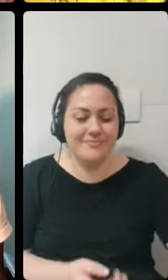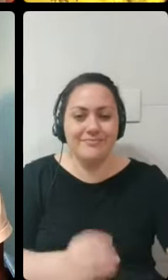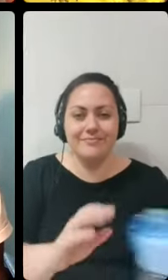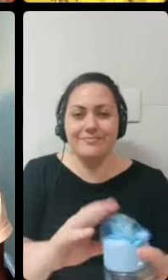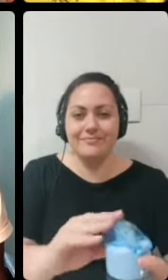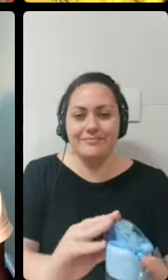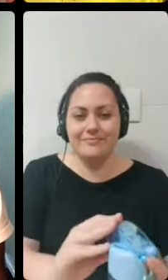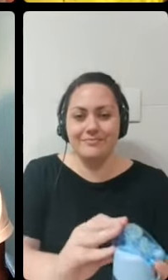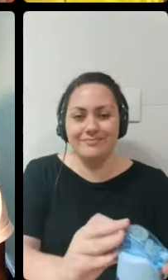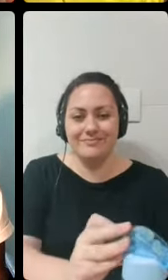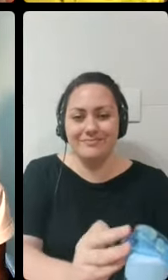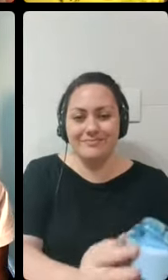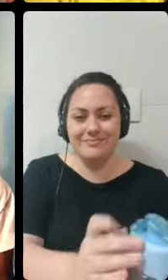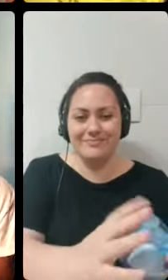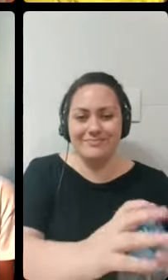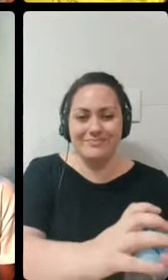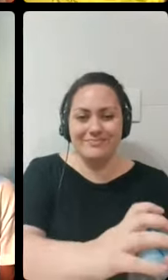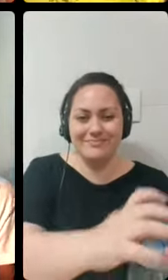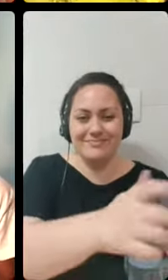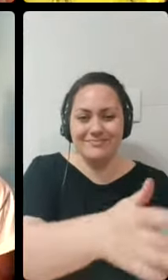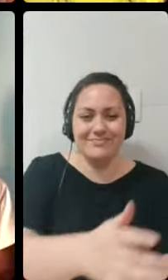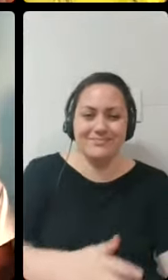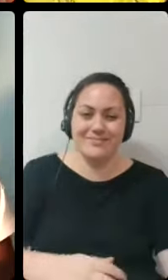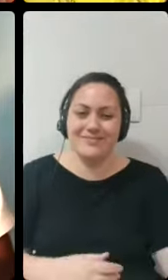A Cláudia colocou ali que aproveitar. no Instagram.